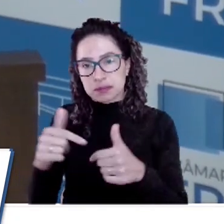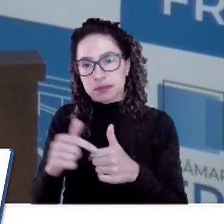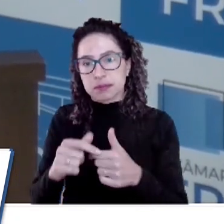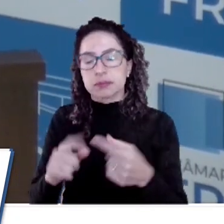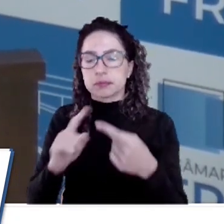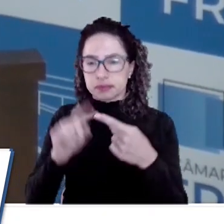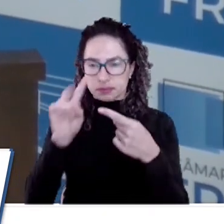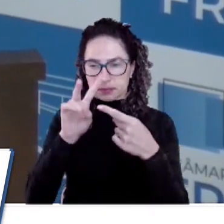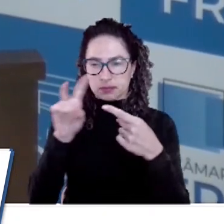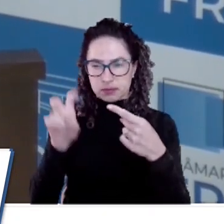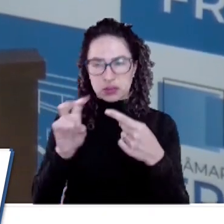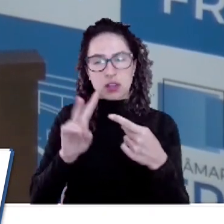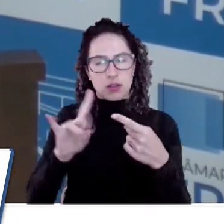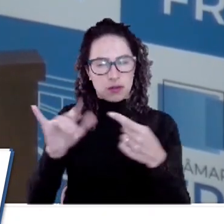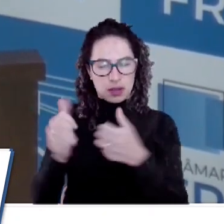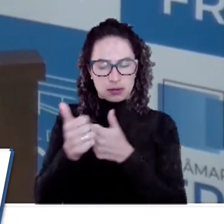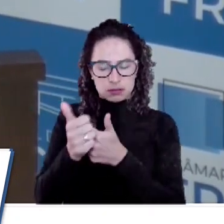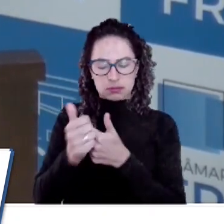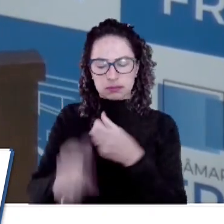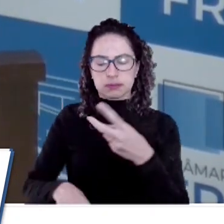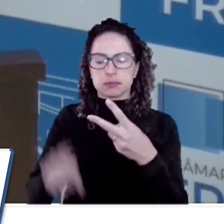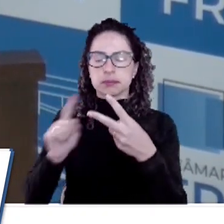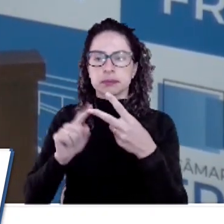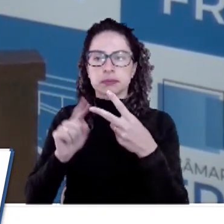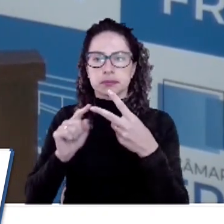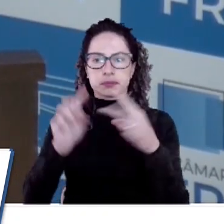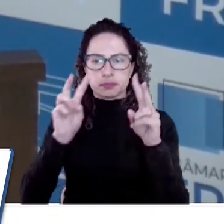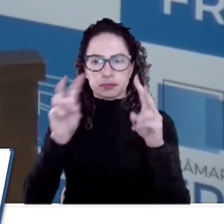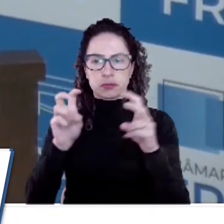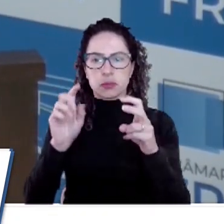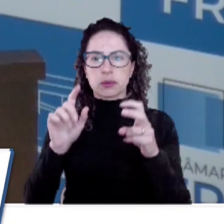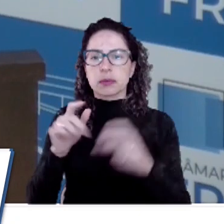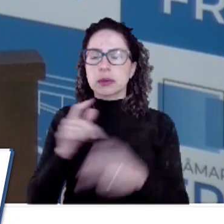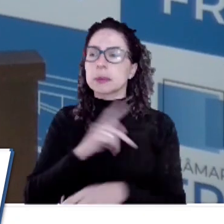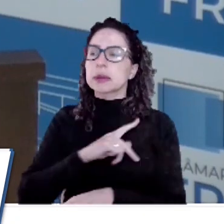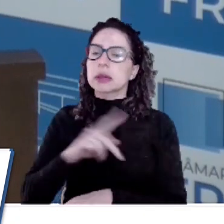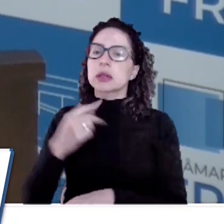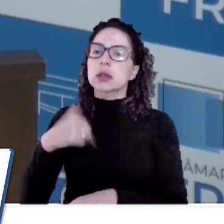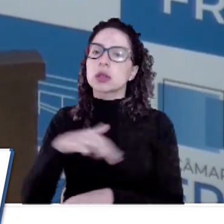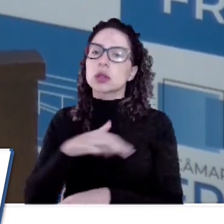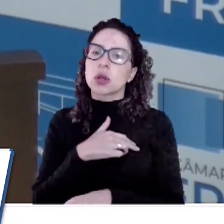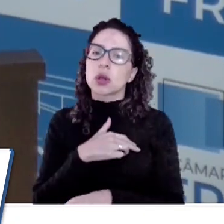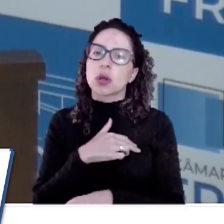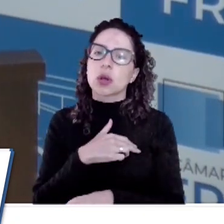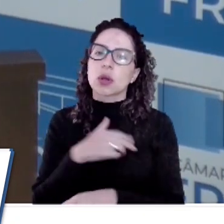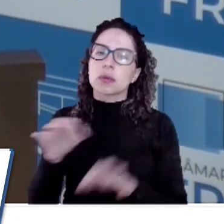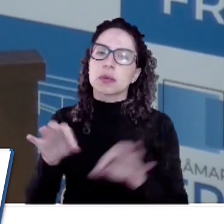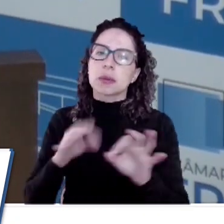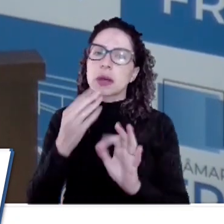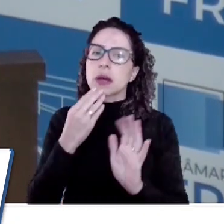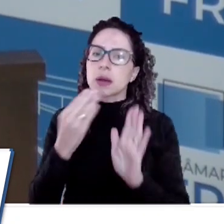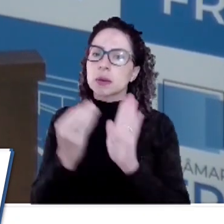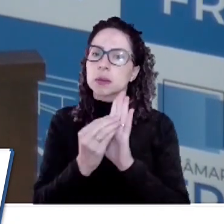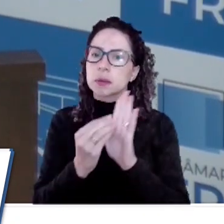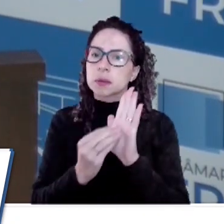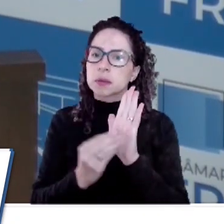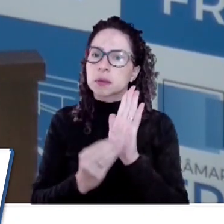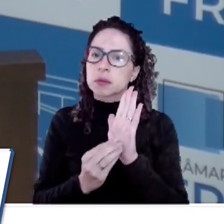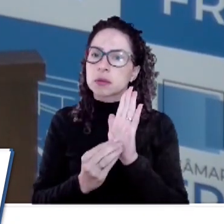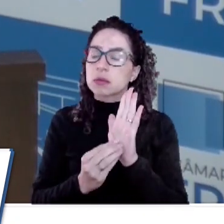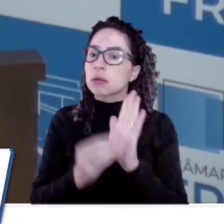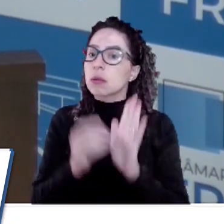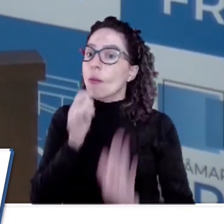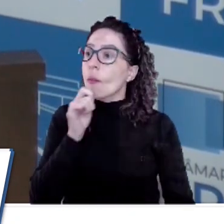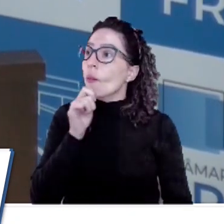mas a gente vai estar acompanhando o segundo senhor presidente a gente está mandando alguns requerimentos e não chega a